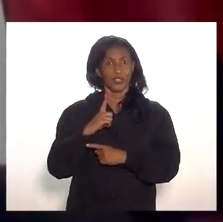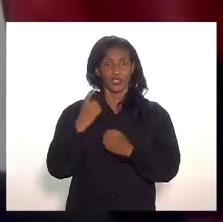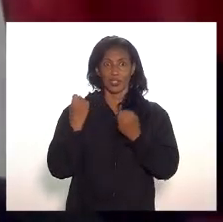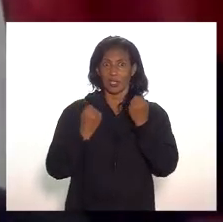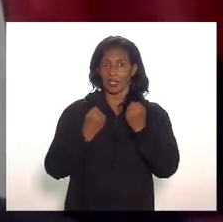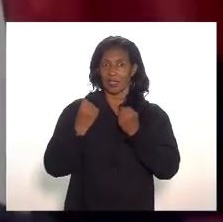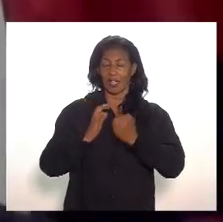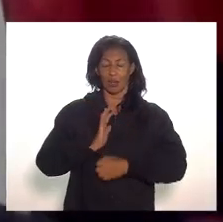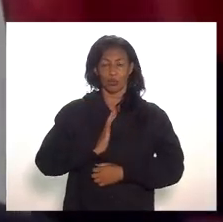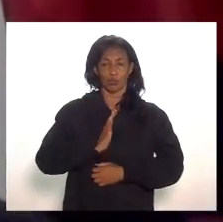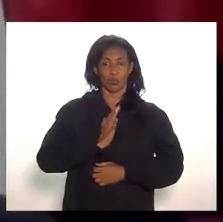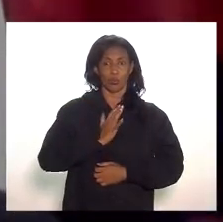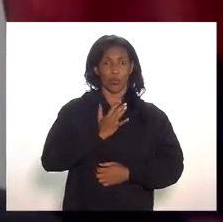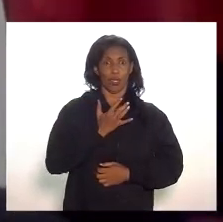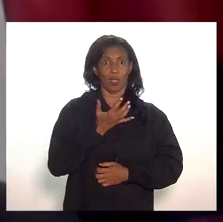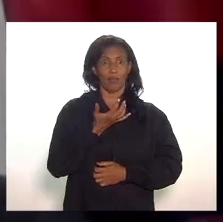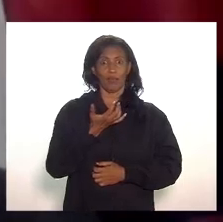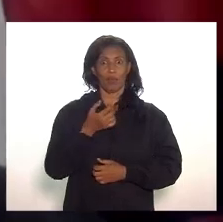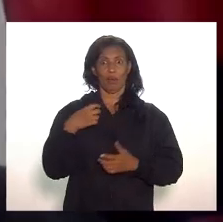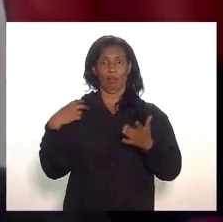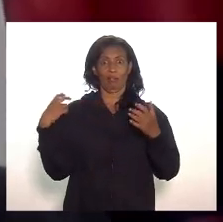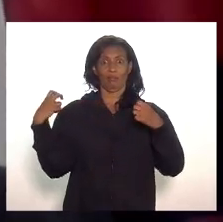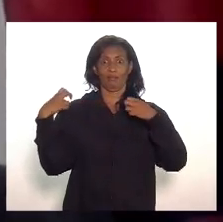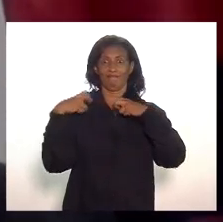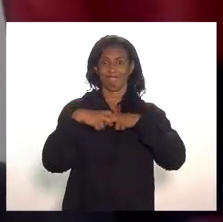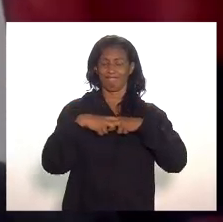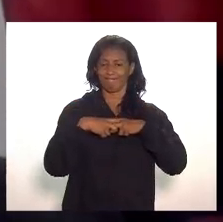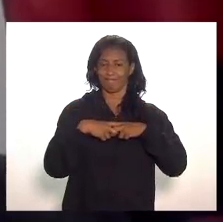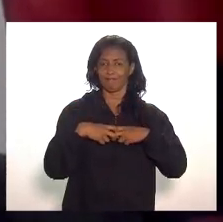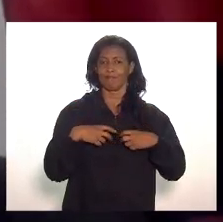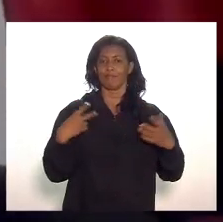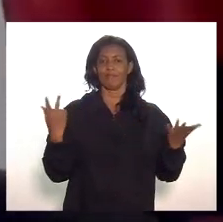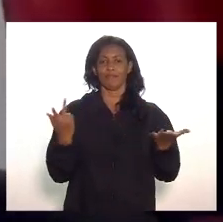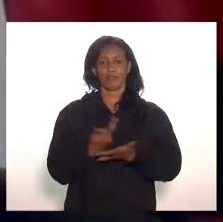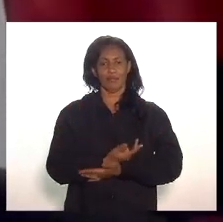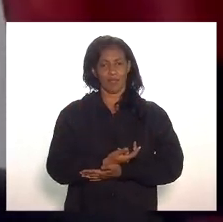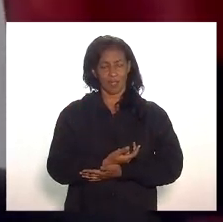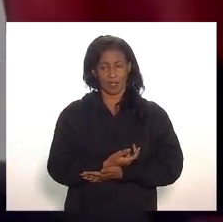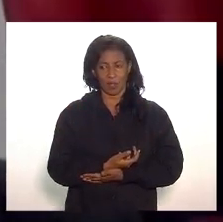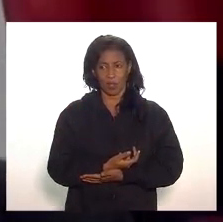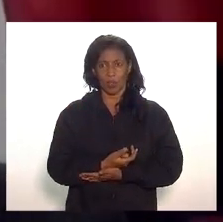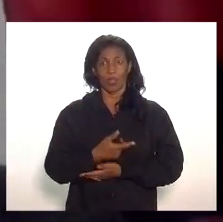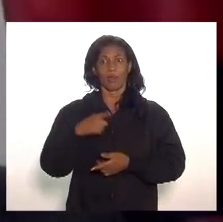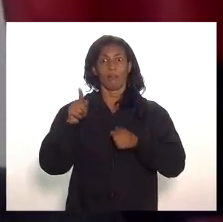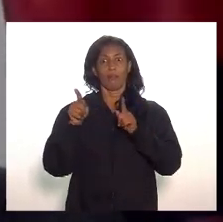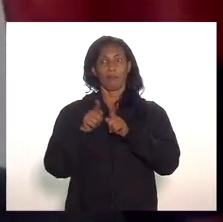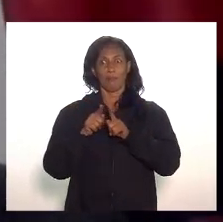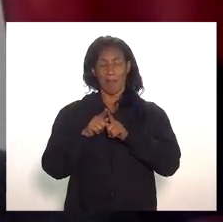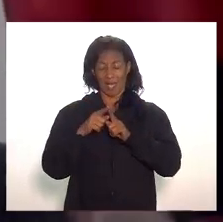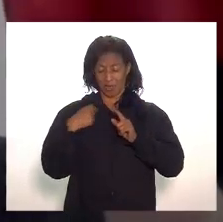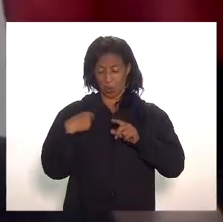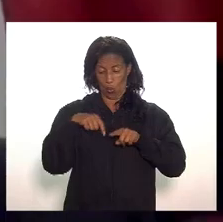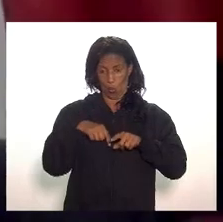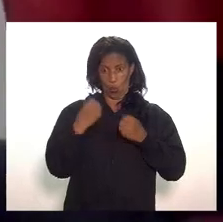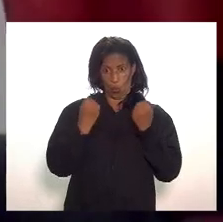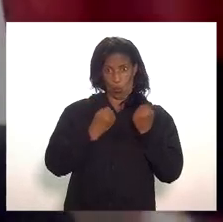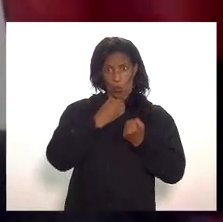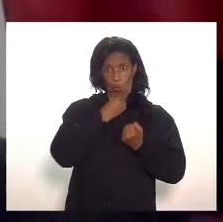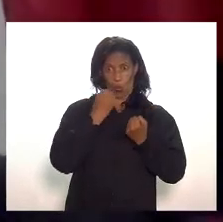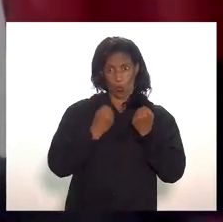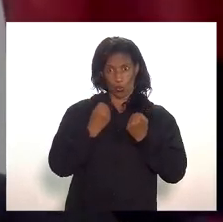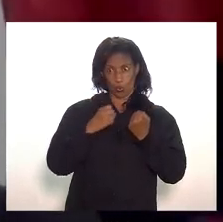provocando acidentes, colocando em risco a vida não só do condutor do veículo, mas dos passageiros, dos pedestres,